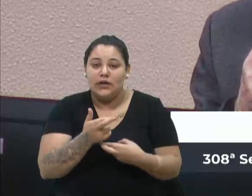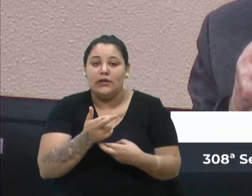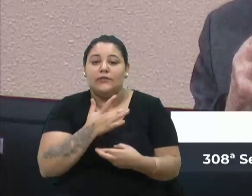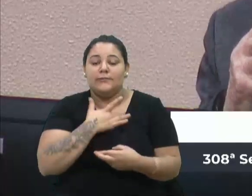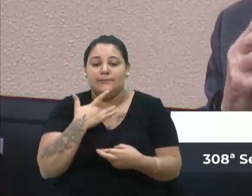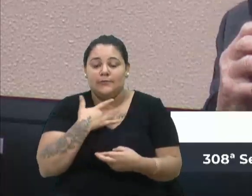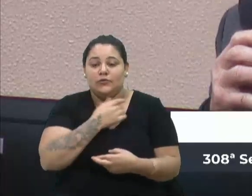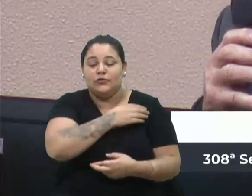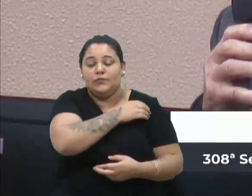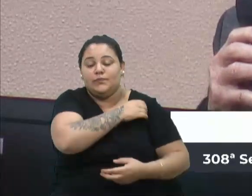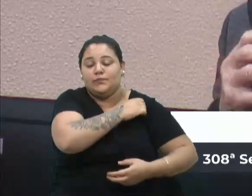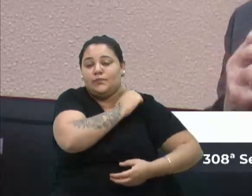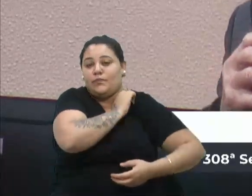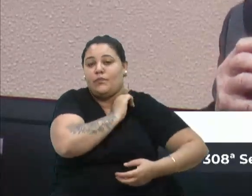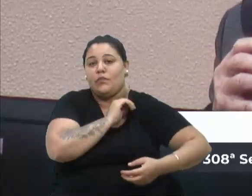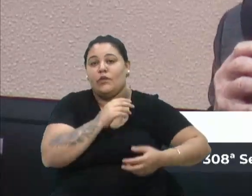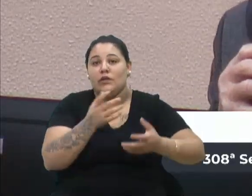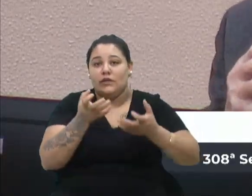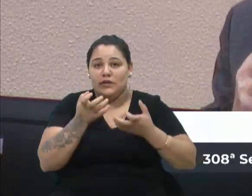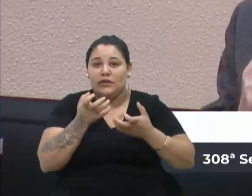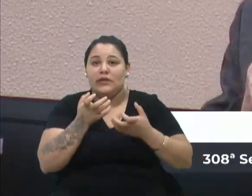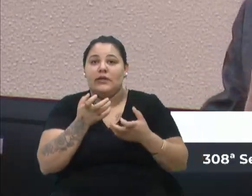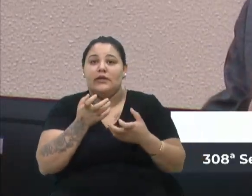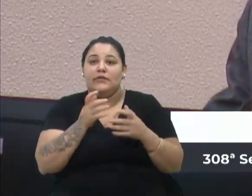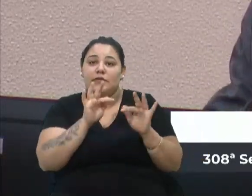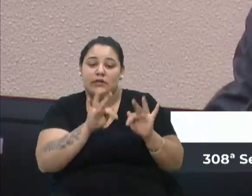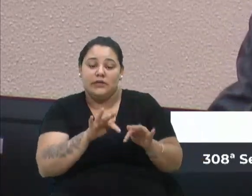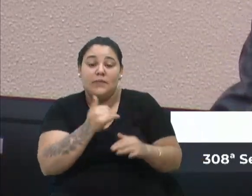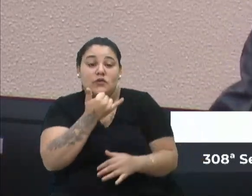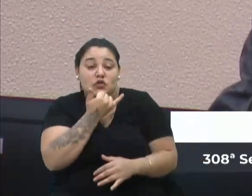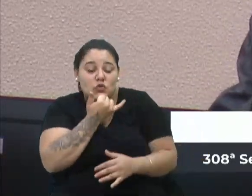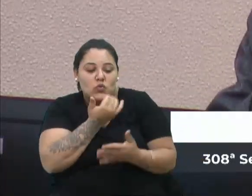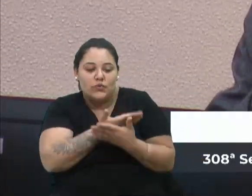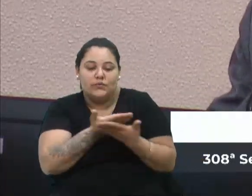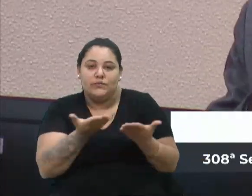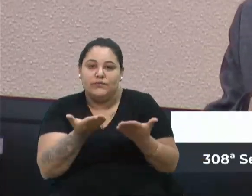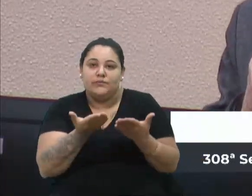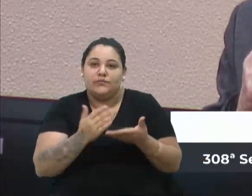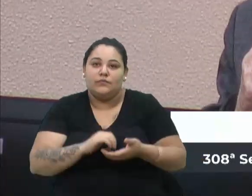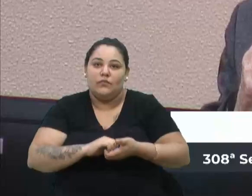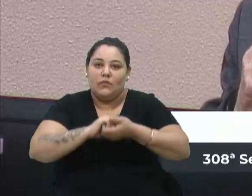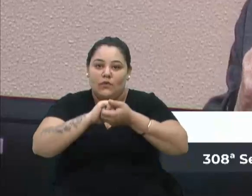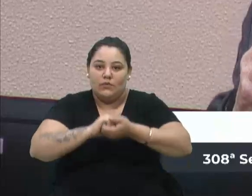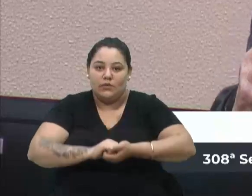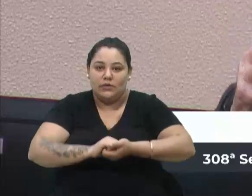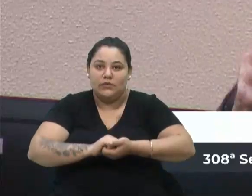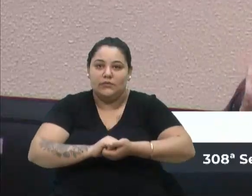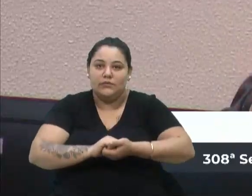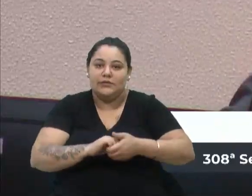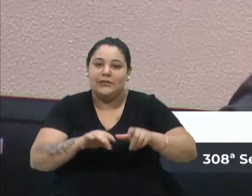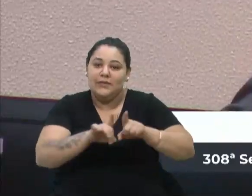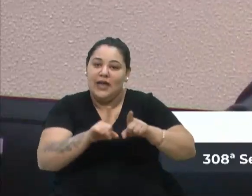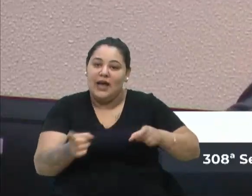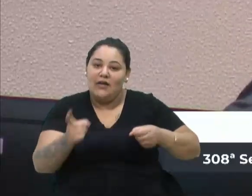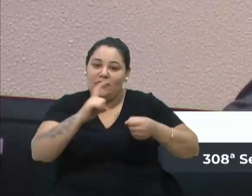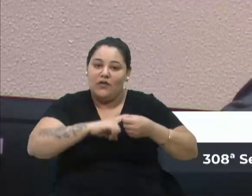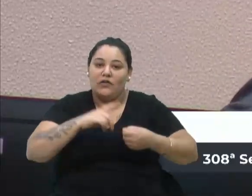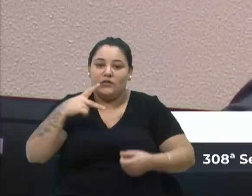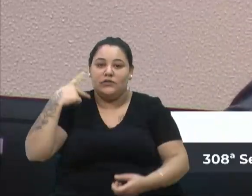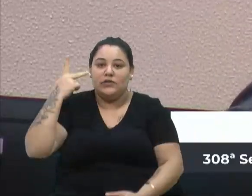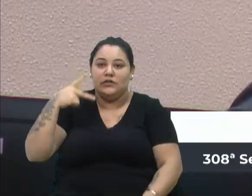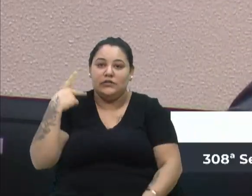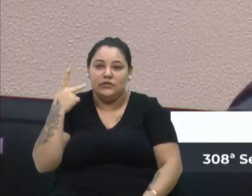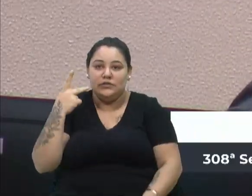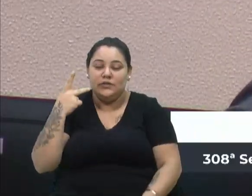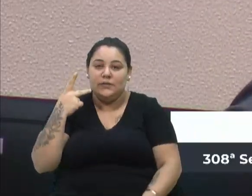a saúde gostaria para encerrar Me desculpa o espaço cumprimentar também o retorno do Vereador